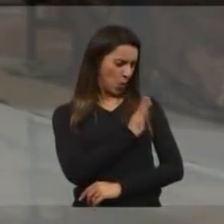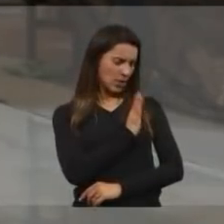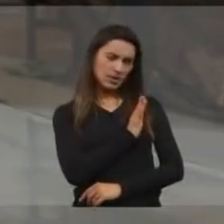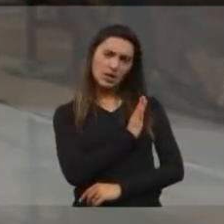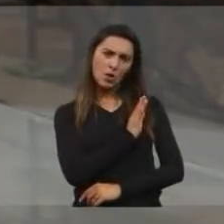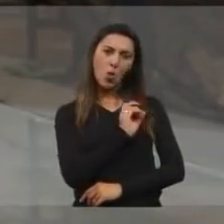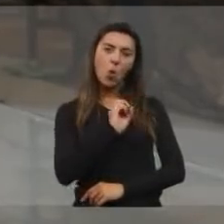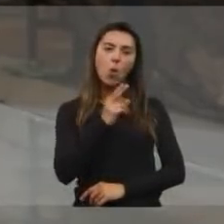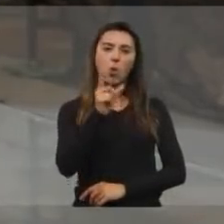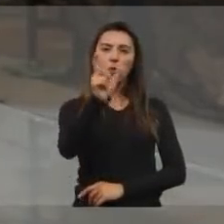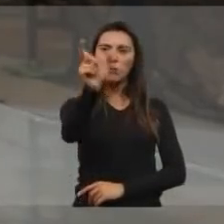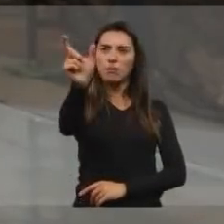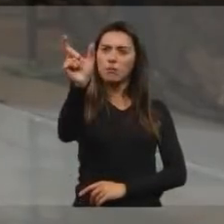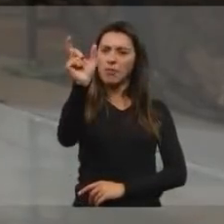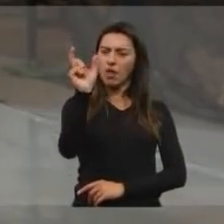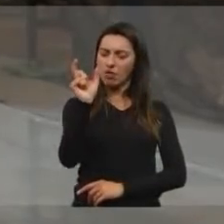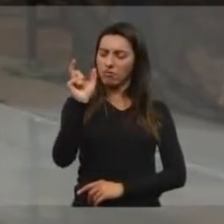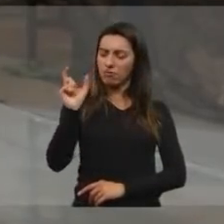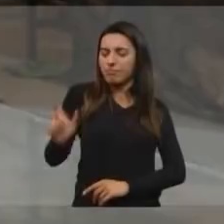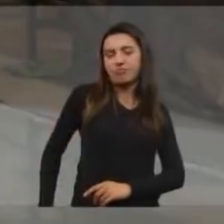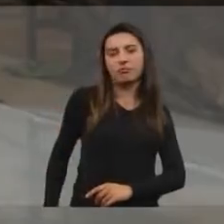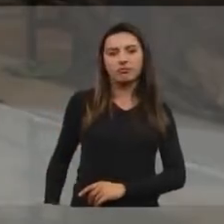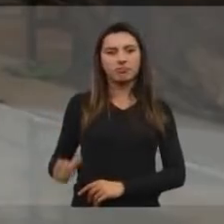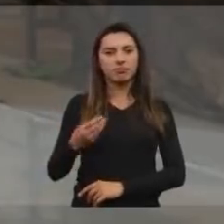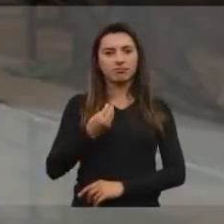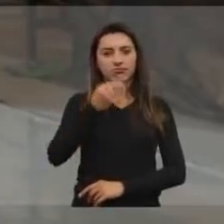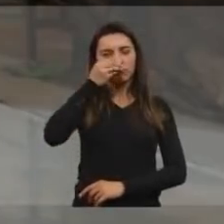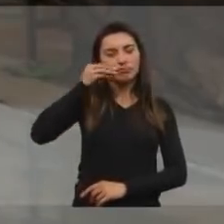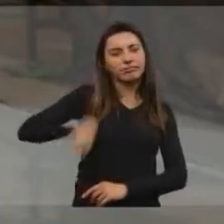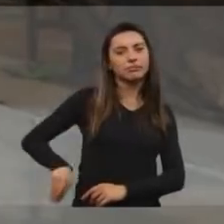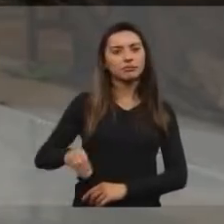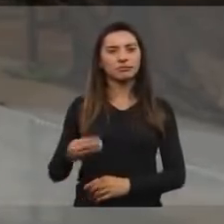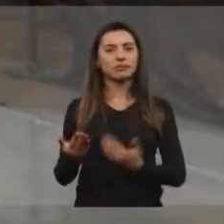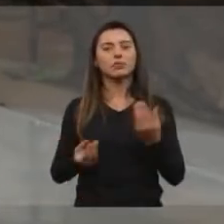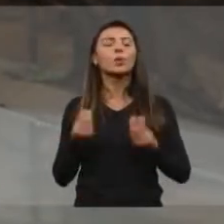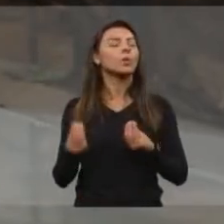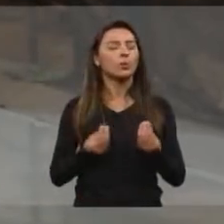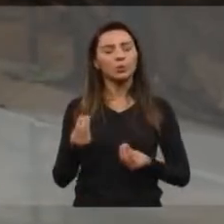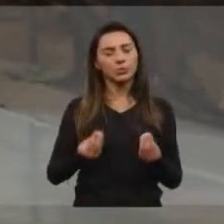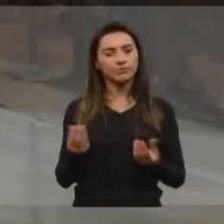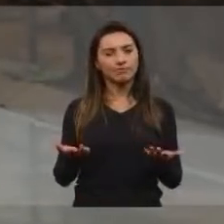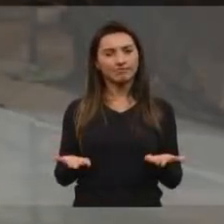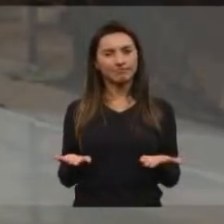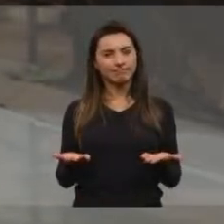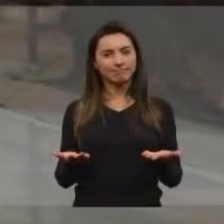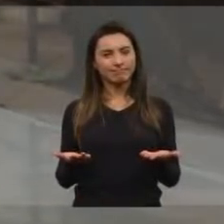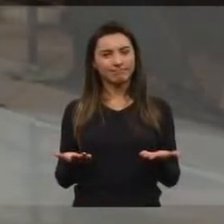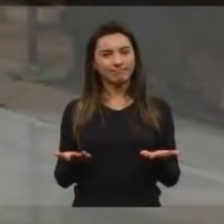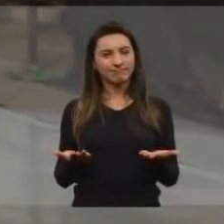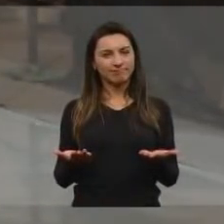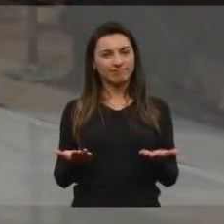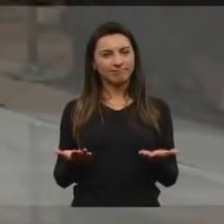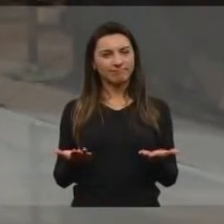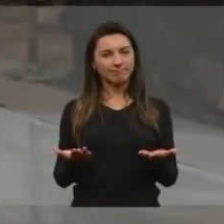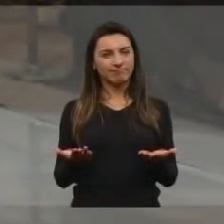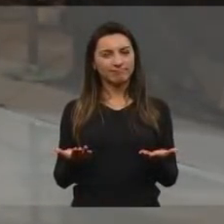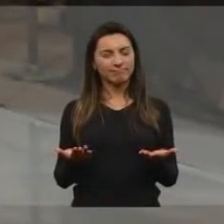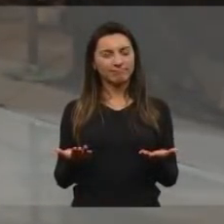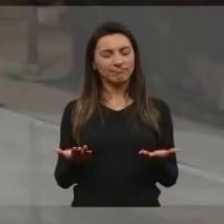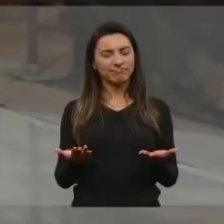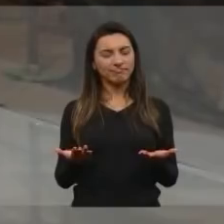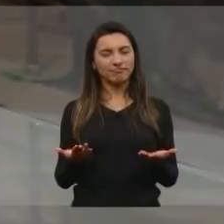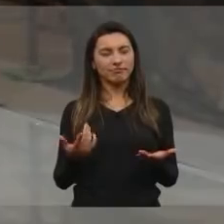na periferia a periferia quer dizer e no superficial